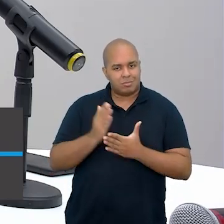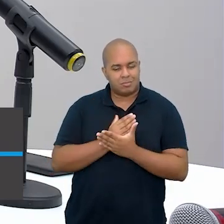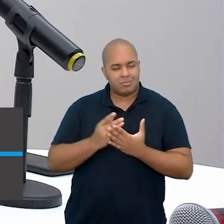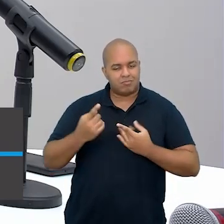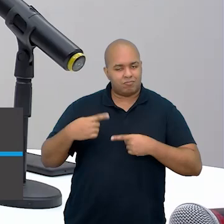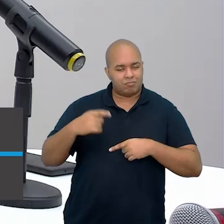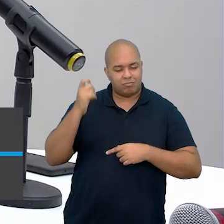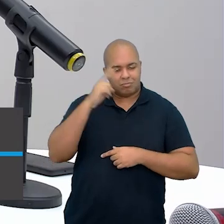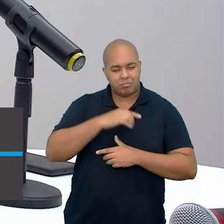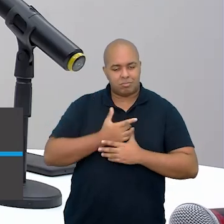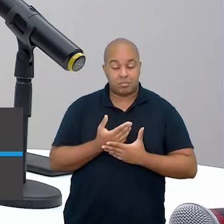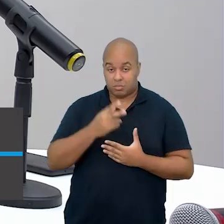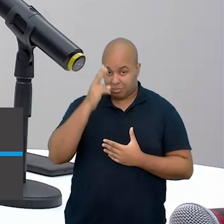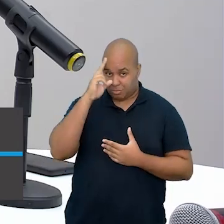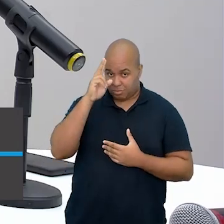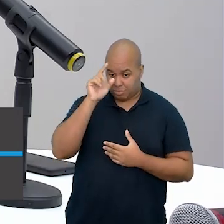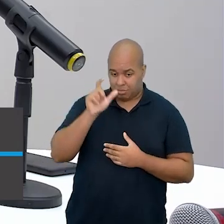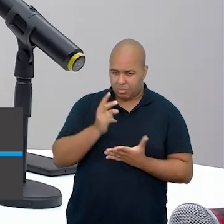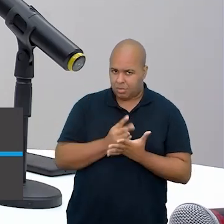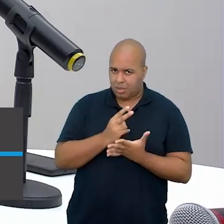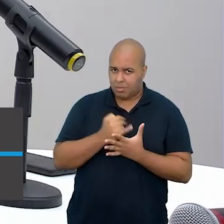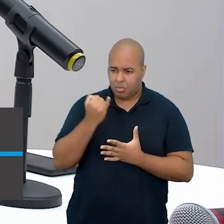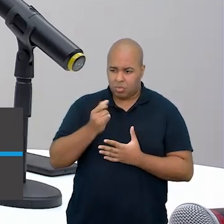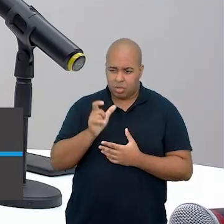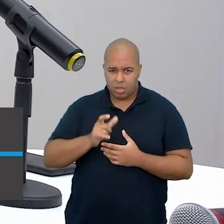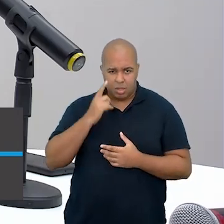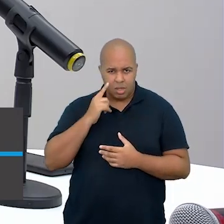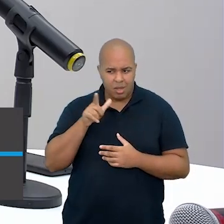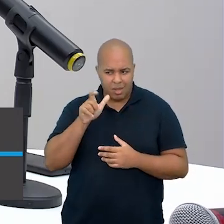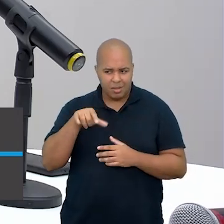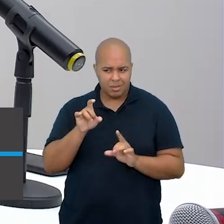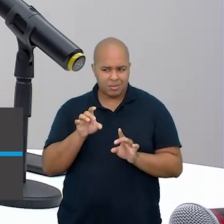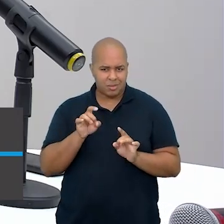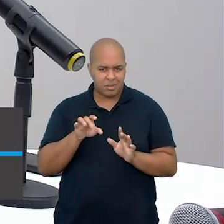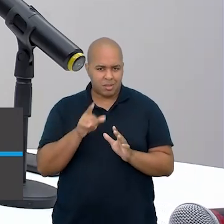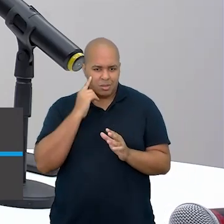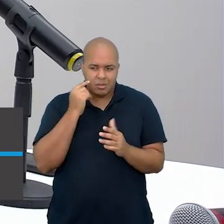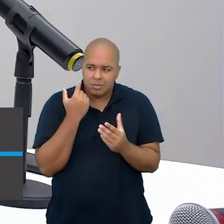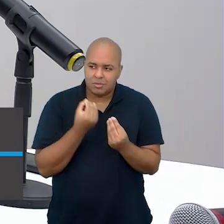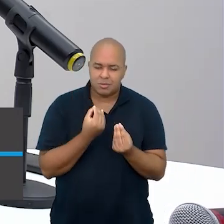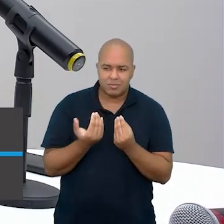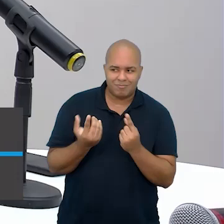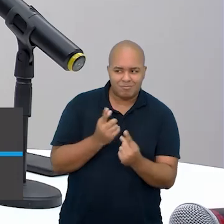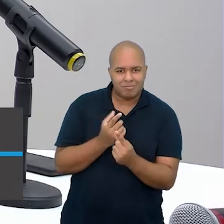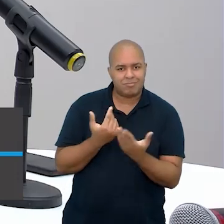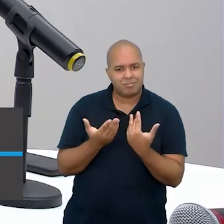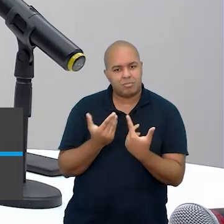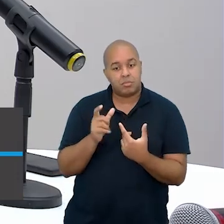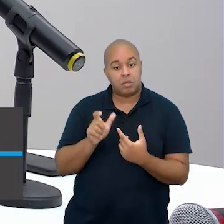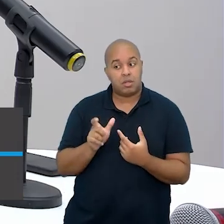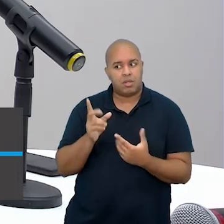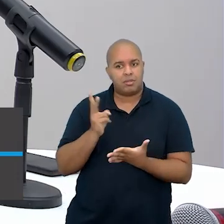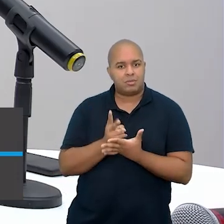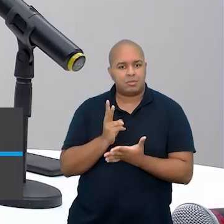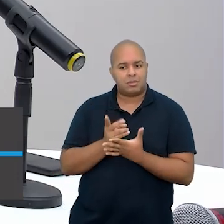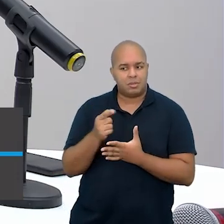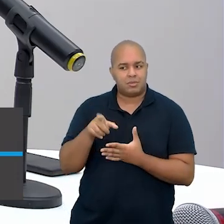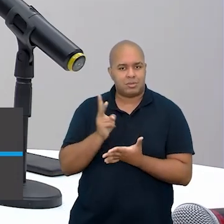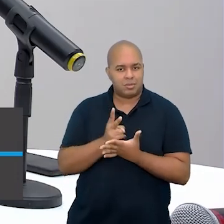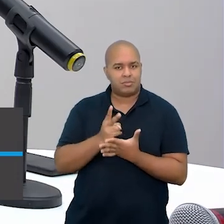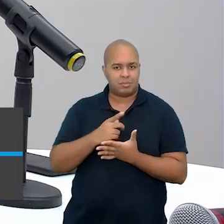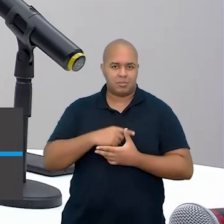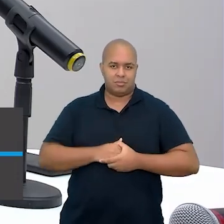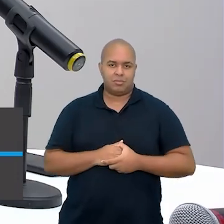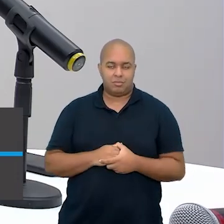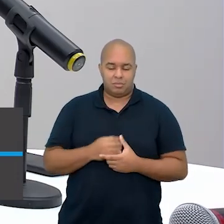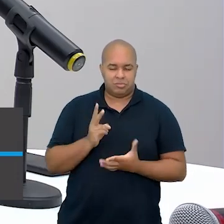né? Lembrando que é sempre importante que essa técnica do virem e conversem, ela sempre